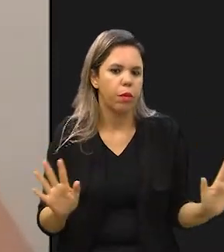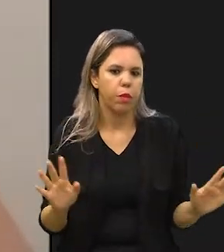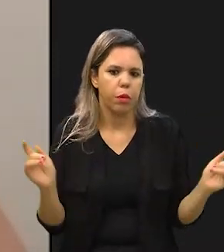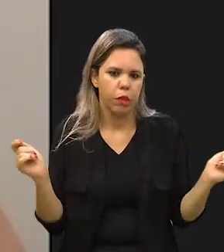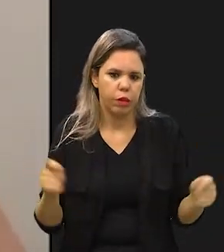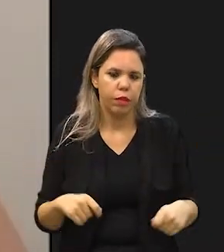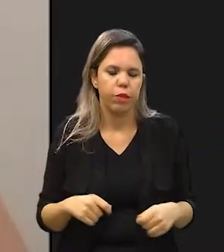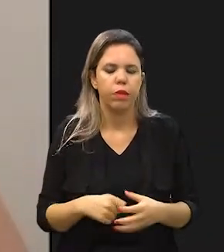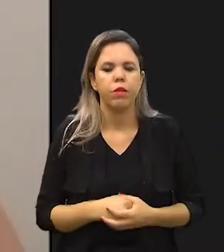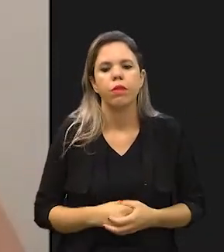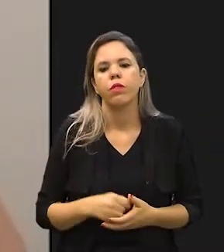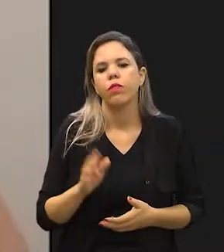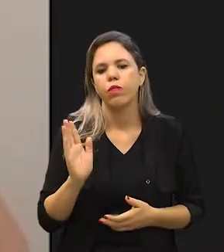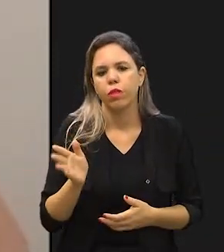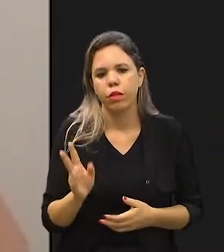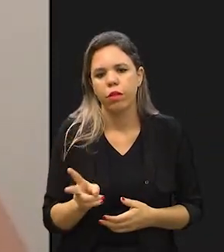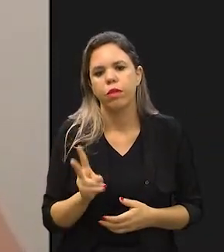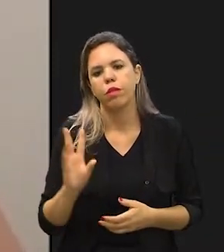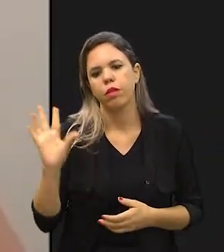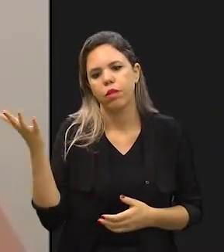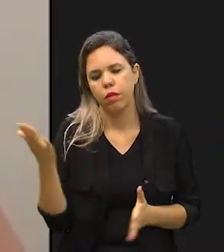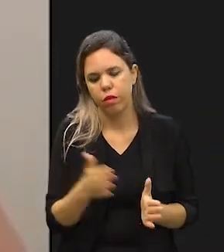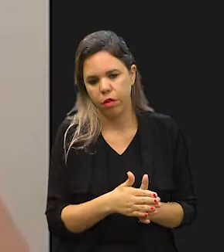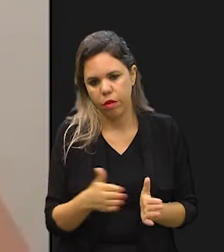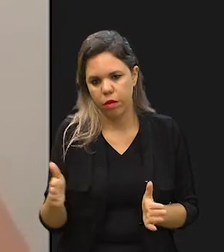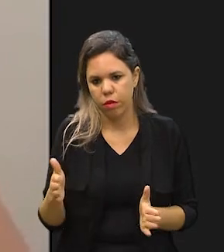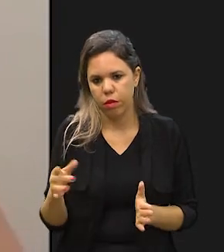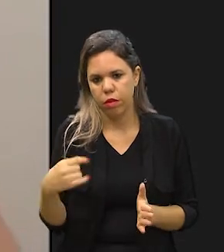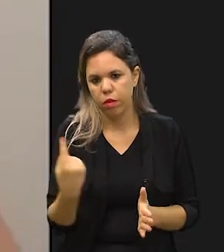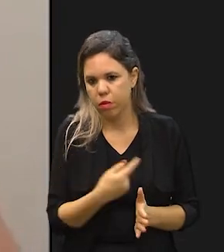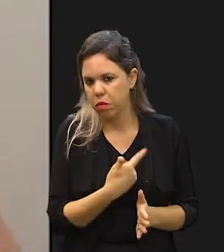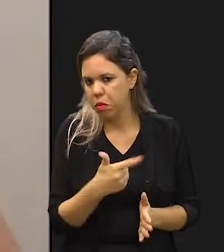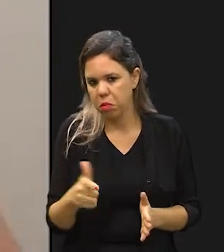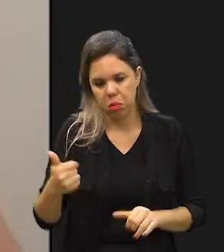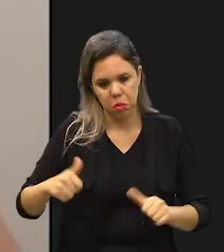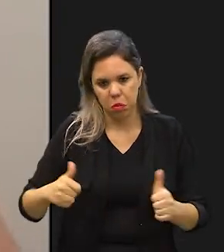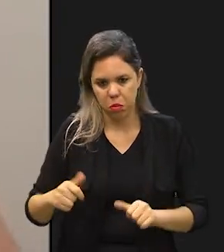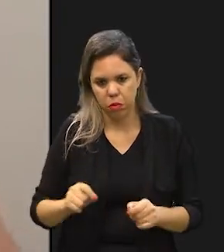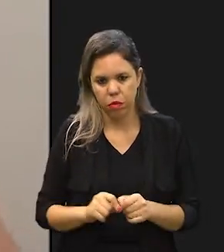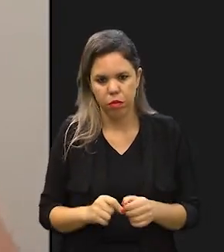que possivelmente já sempre aconteceram e antes só a gente não tinha esse